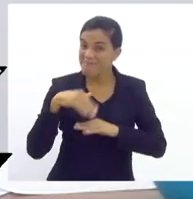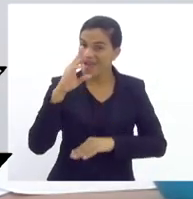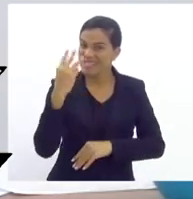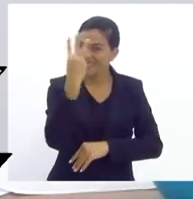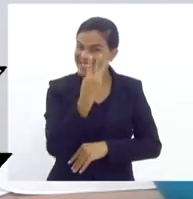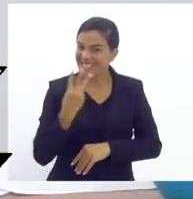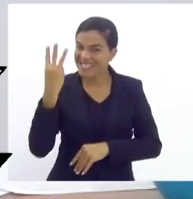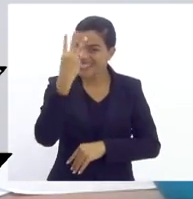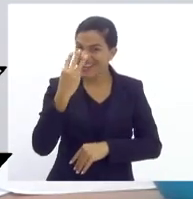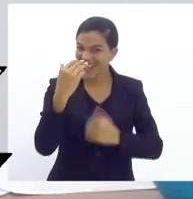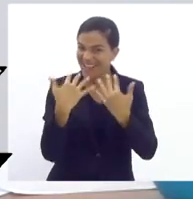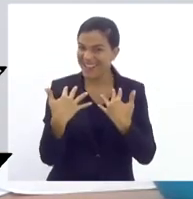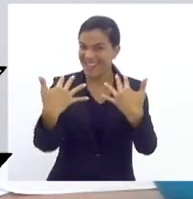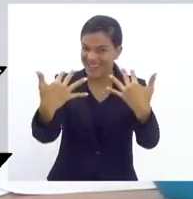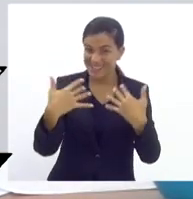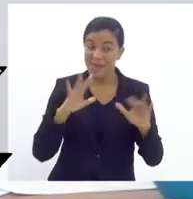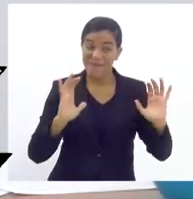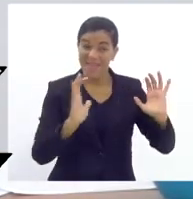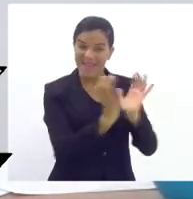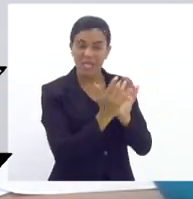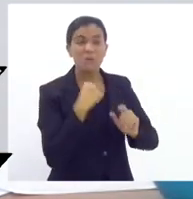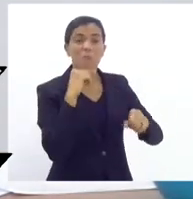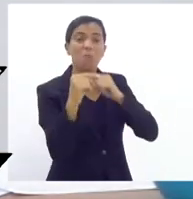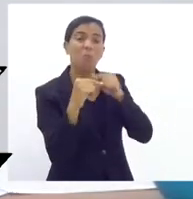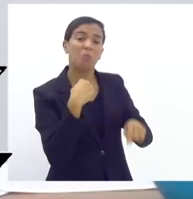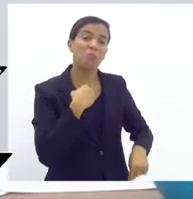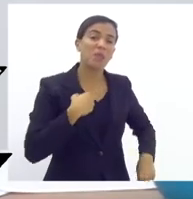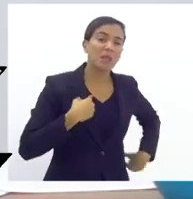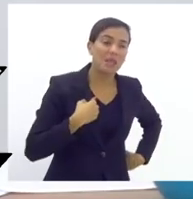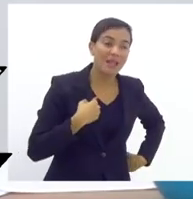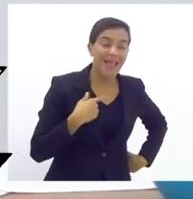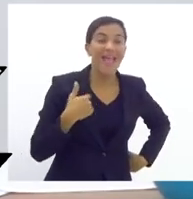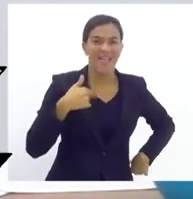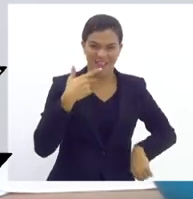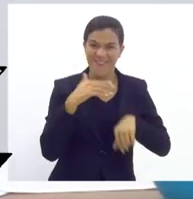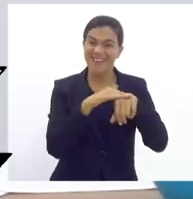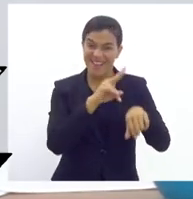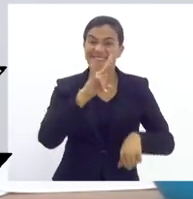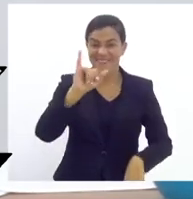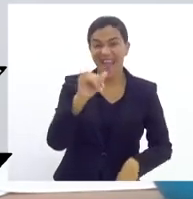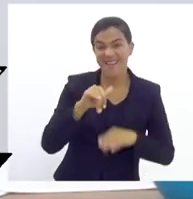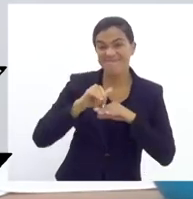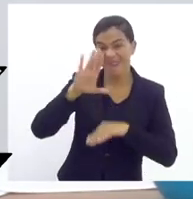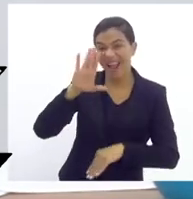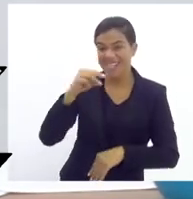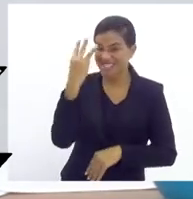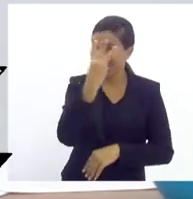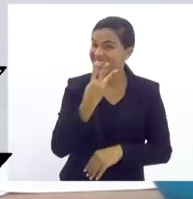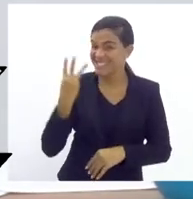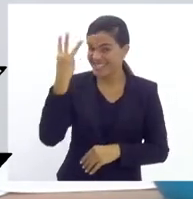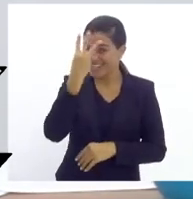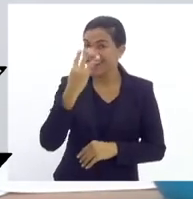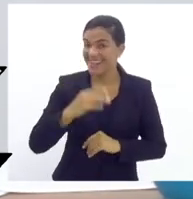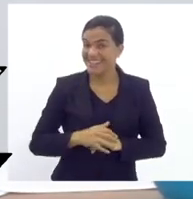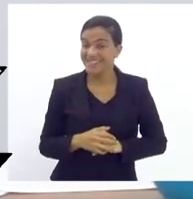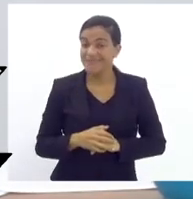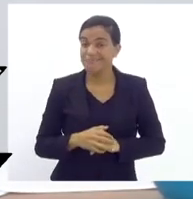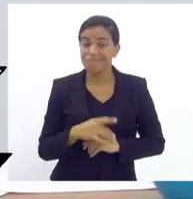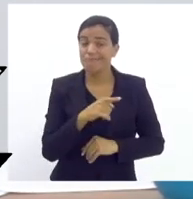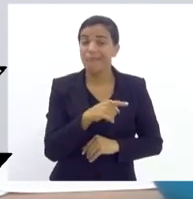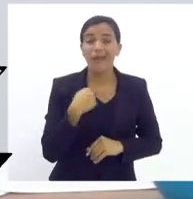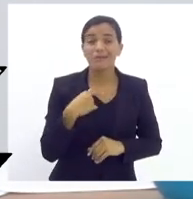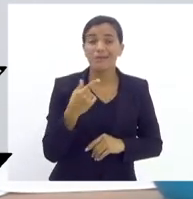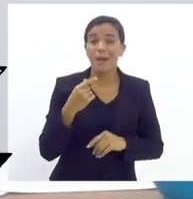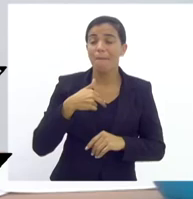três horas de audiência toda minha equipe duvidou de mim mas eu falei vai dar mais de 3 horas mas que a gente não